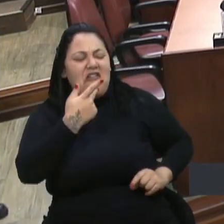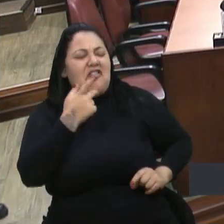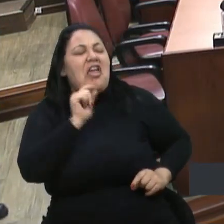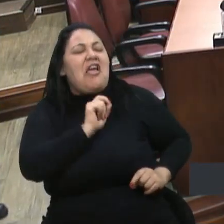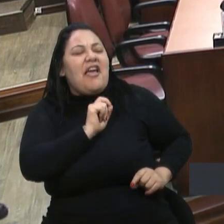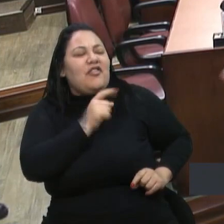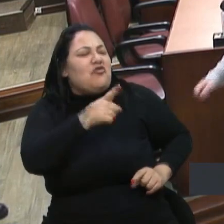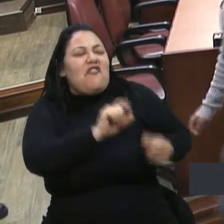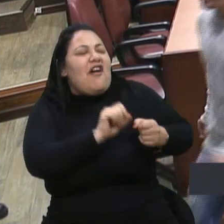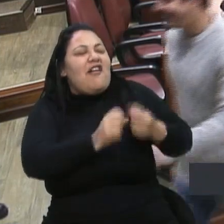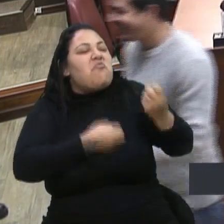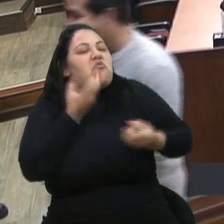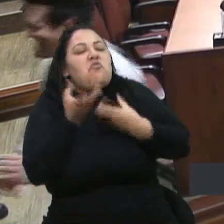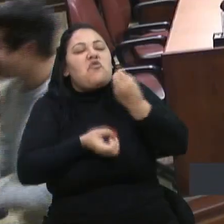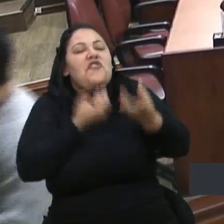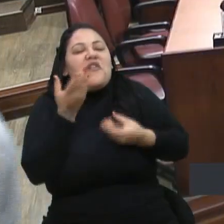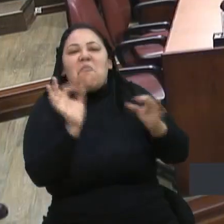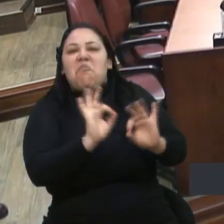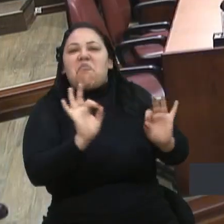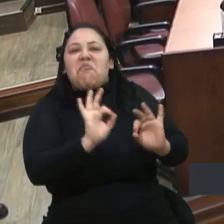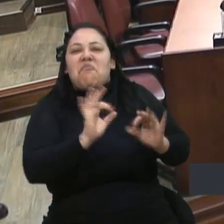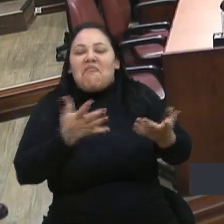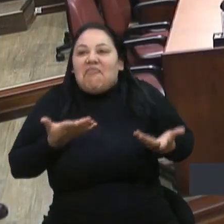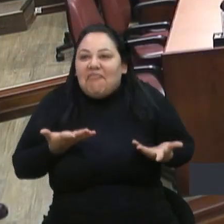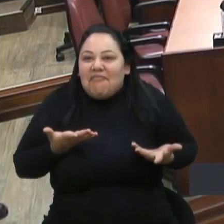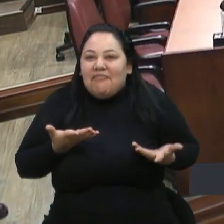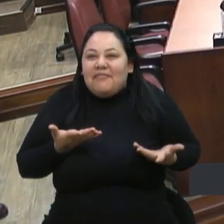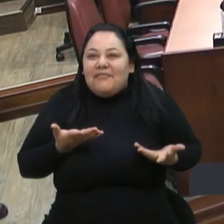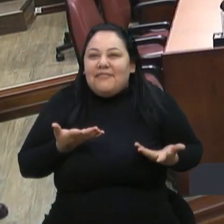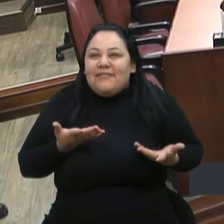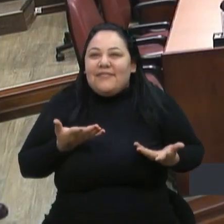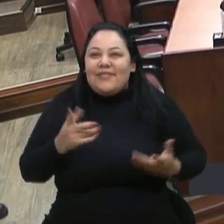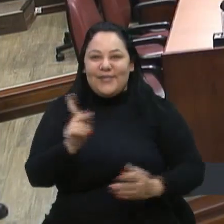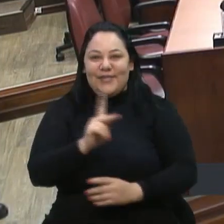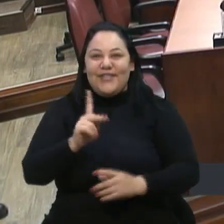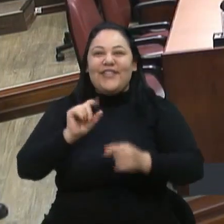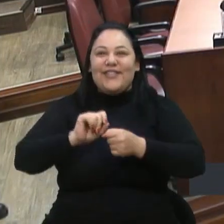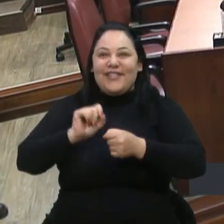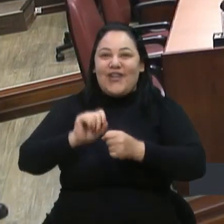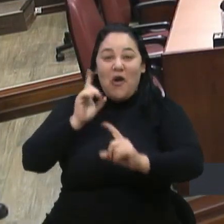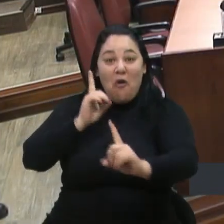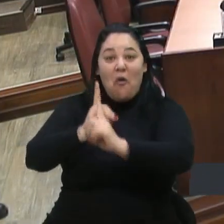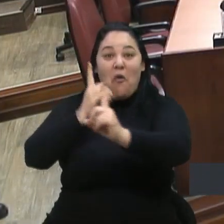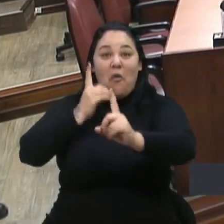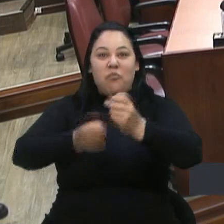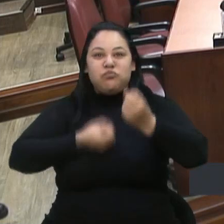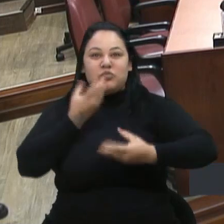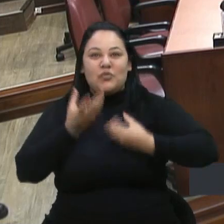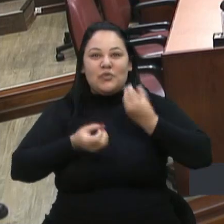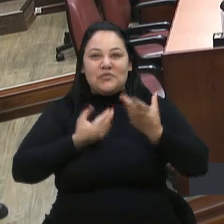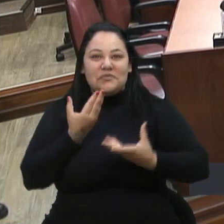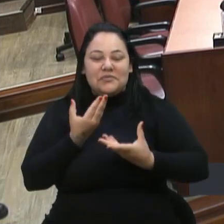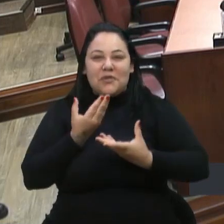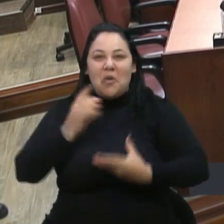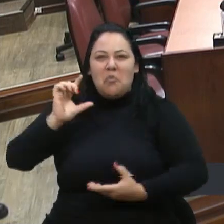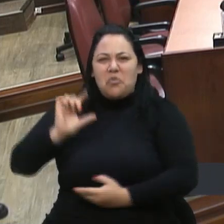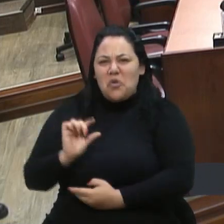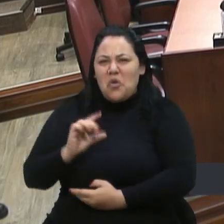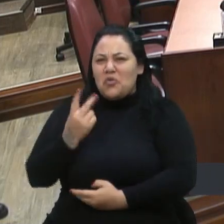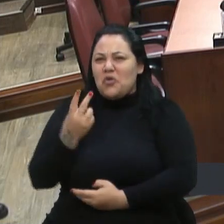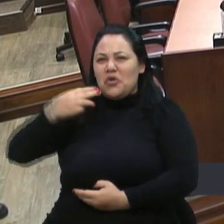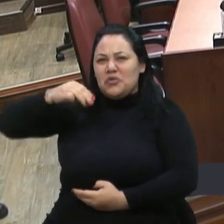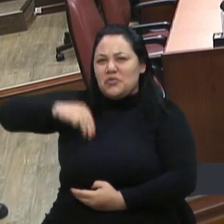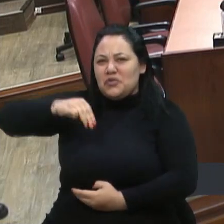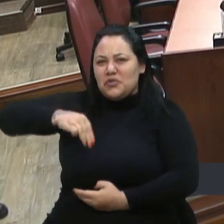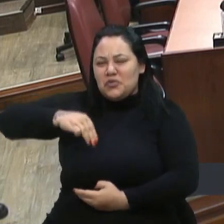improvisa nada, professor, e ele improvisou ali uma poesia, dura menos de 2 minutos. Eu acho que é